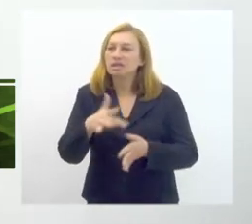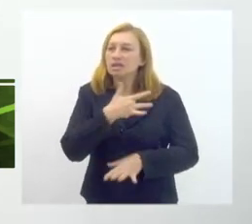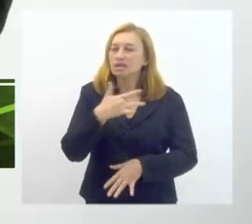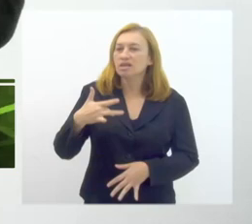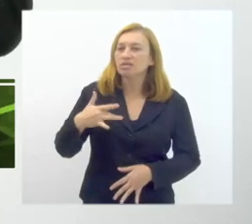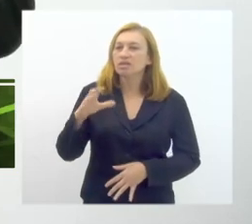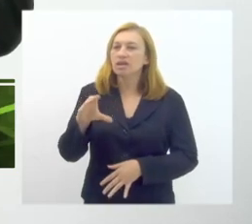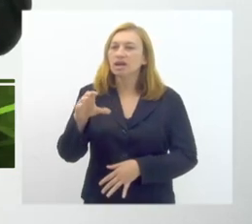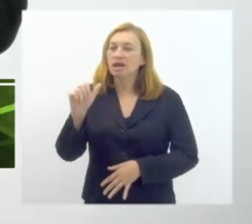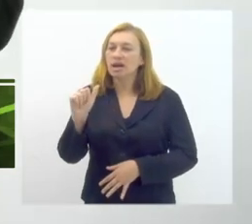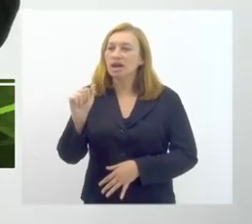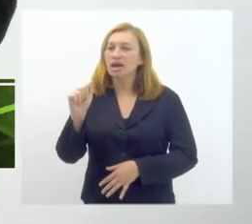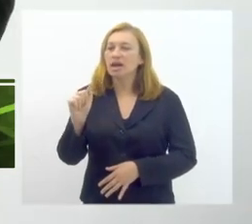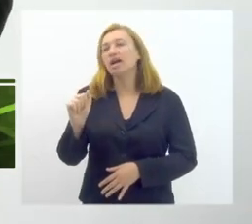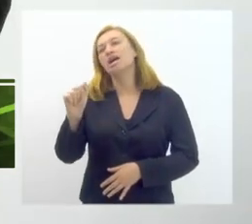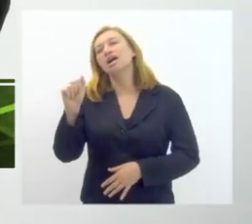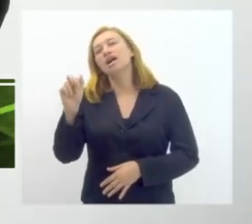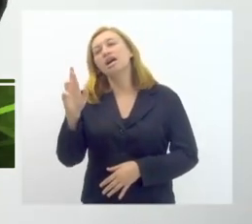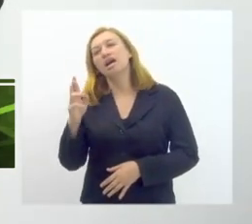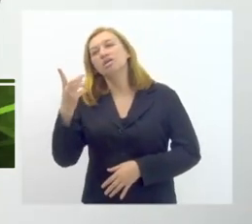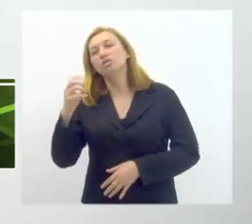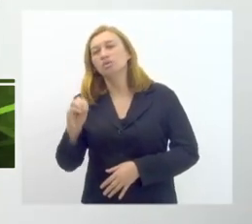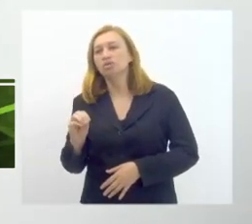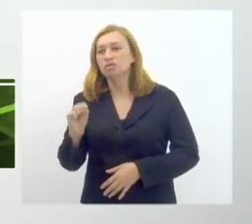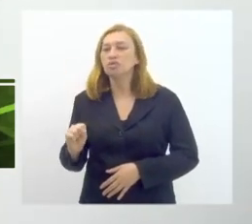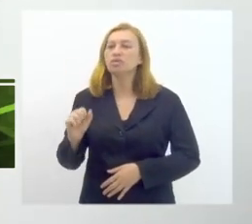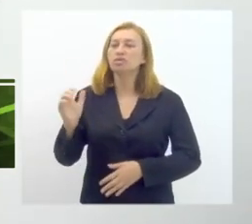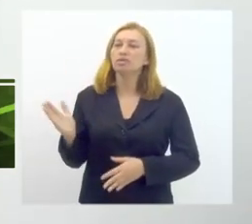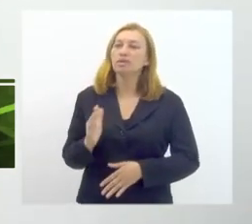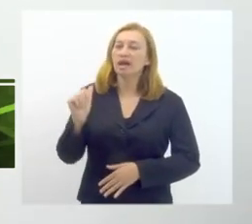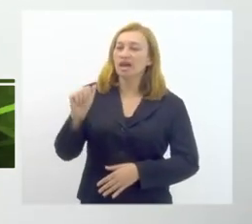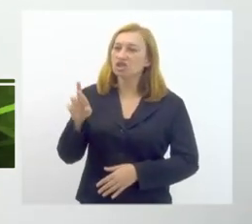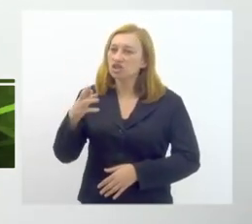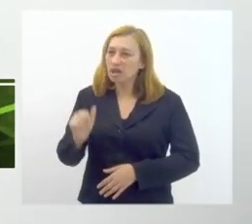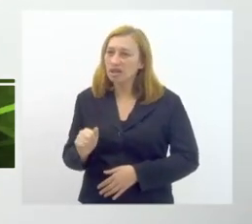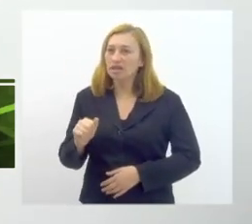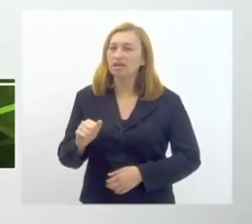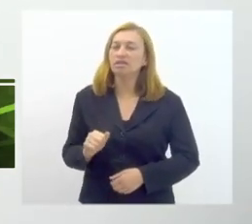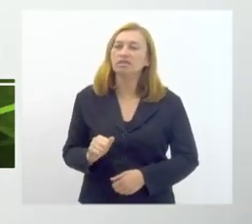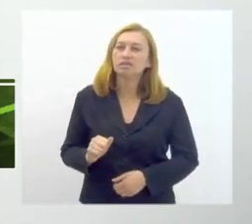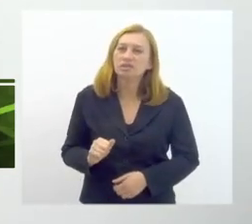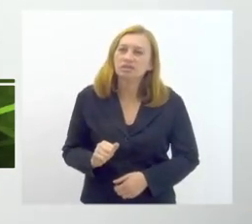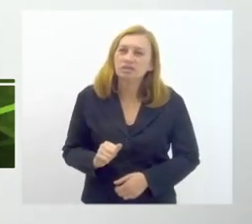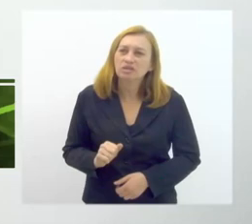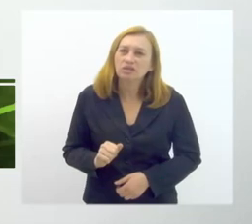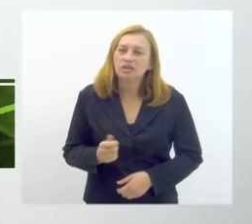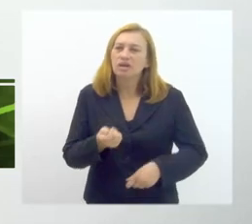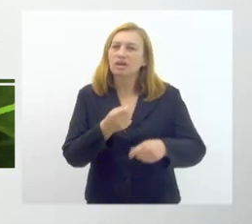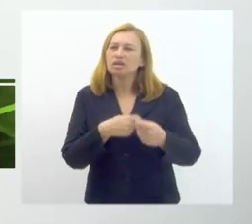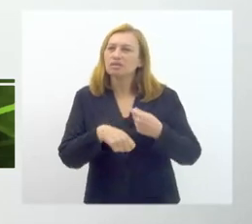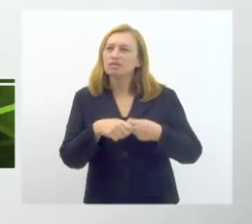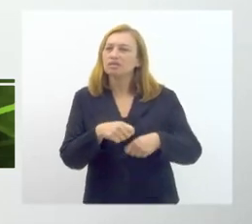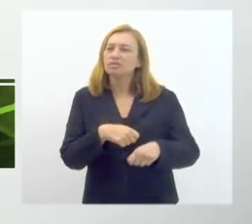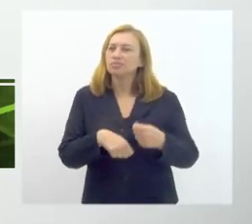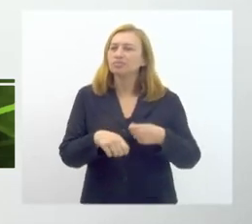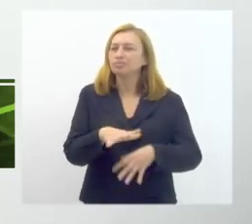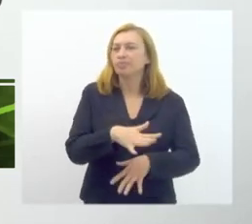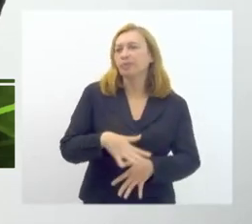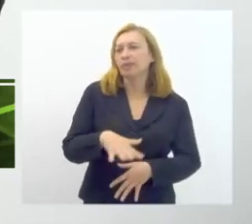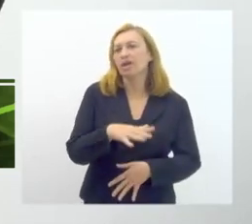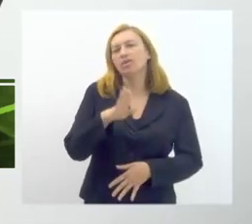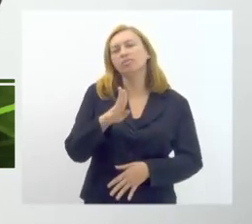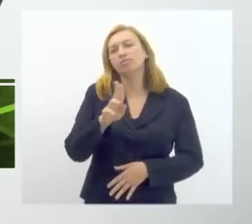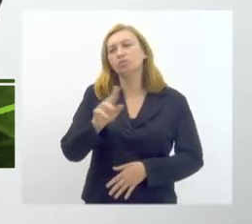Cardoso Moreira, Angélica Maurício Leitão da Cunha, servidora administrativa da Saúde de Armação de Búzios,